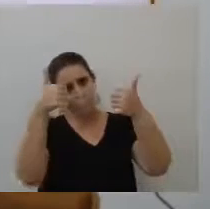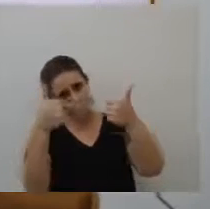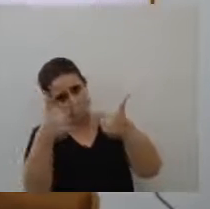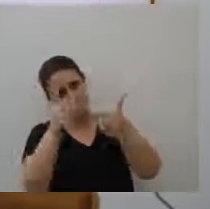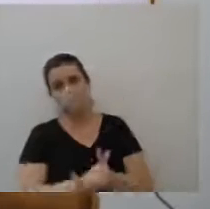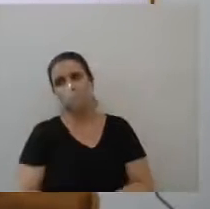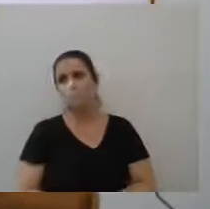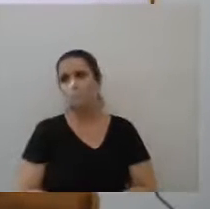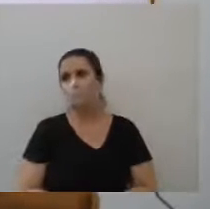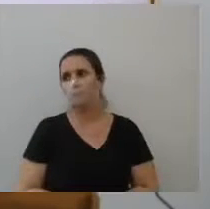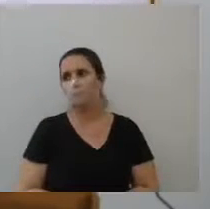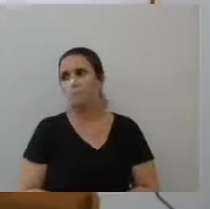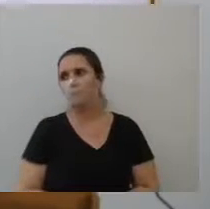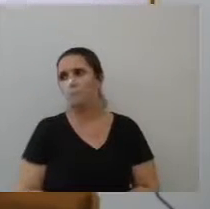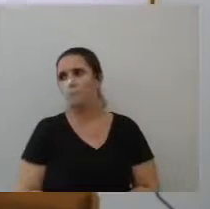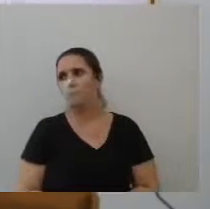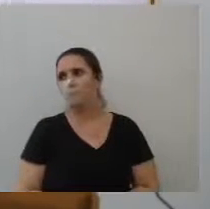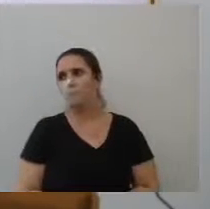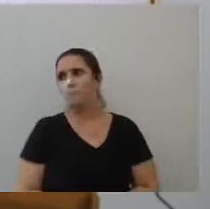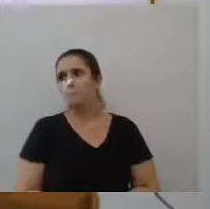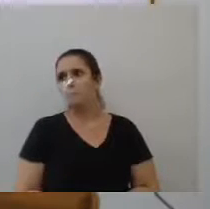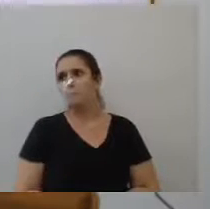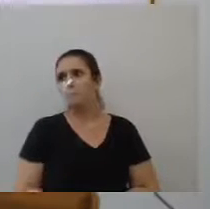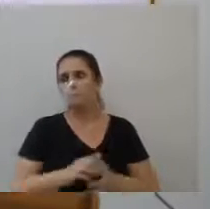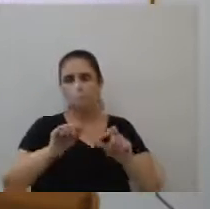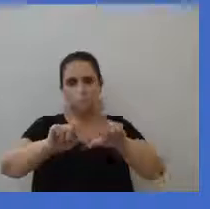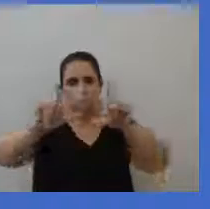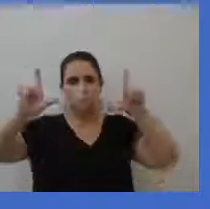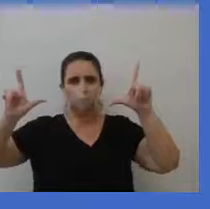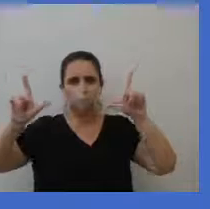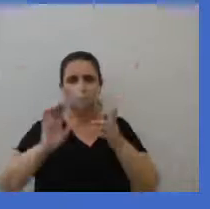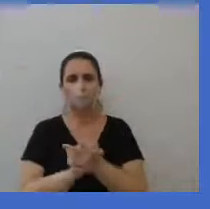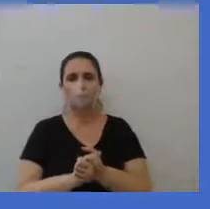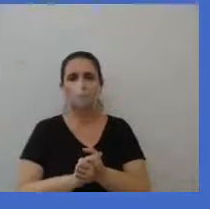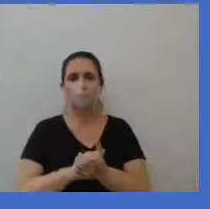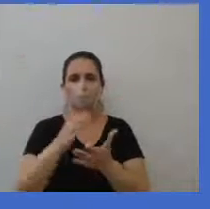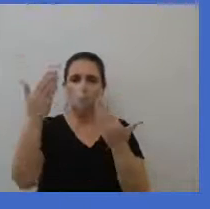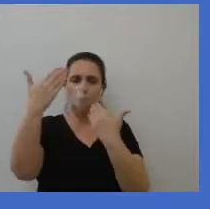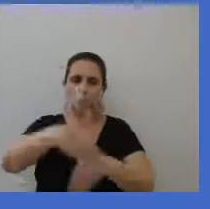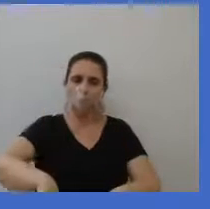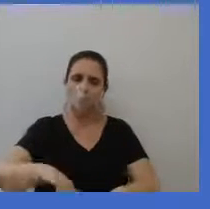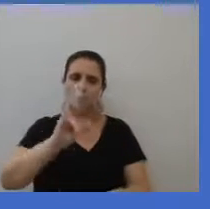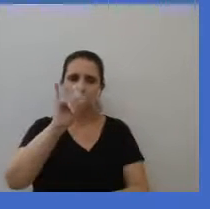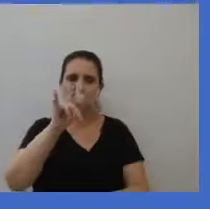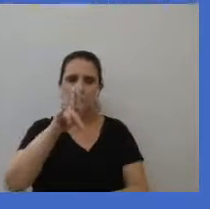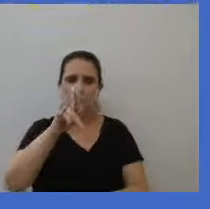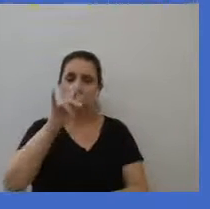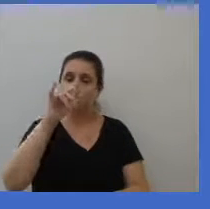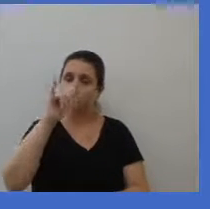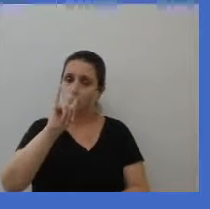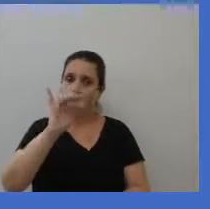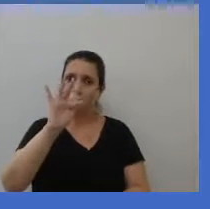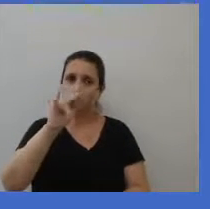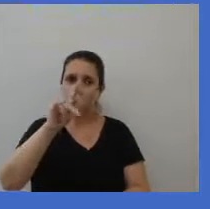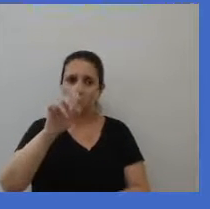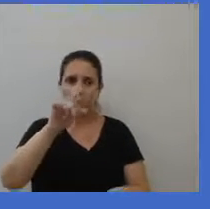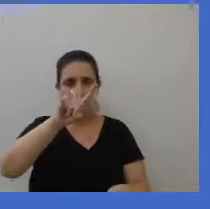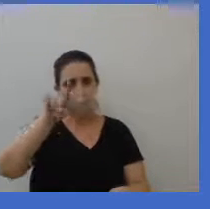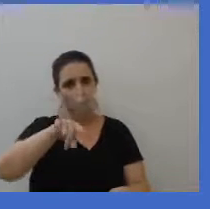e aí eu queria mostrar para vocês o verbal e o não verbal. Olha o